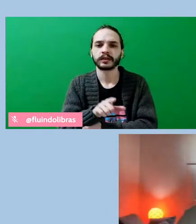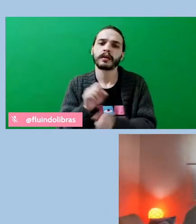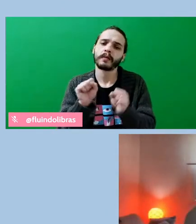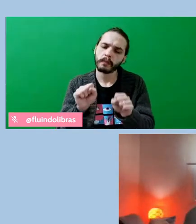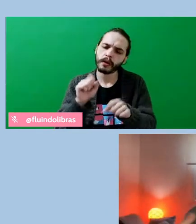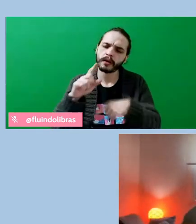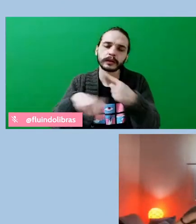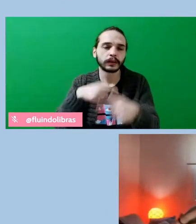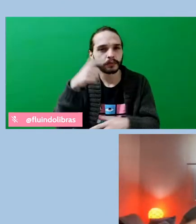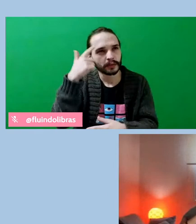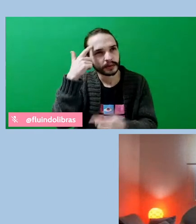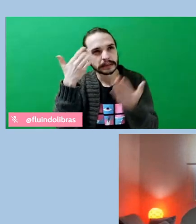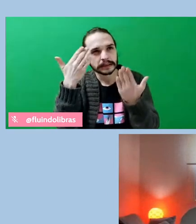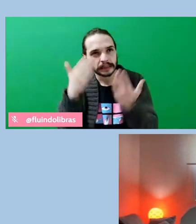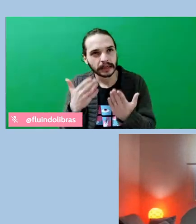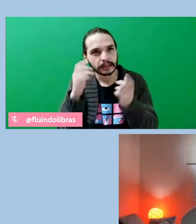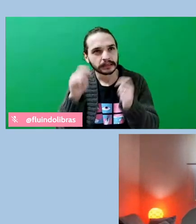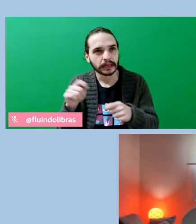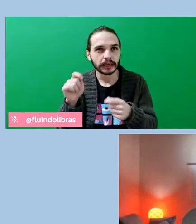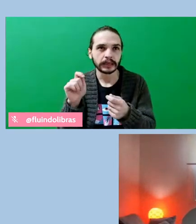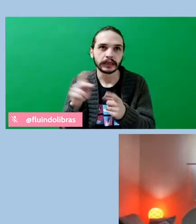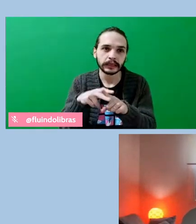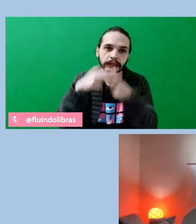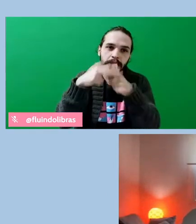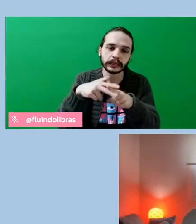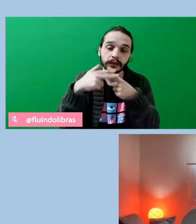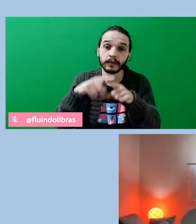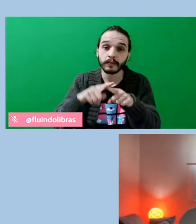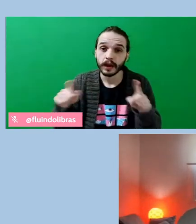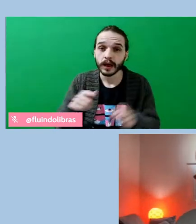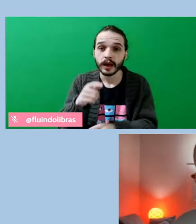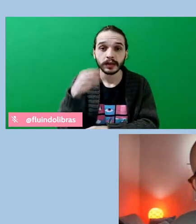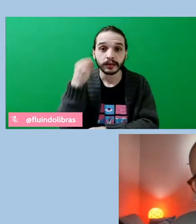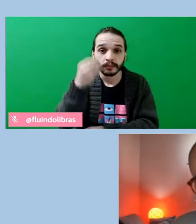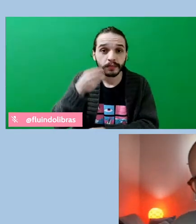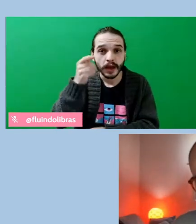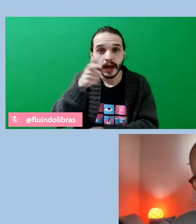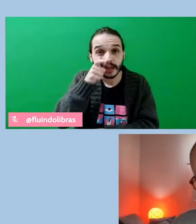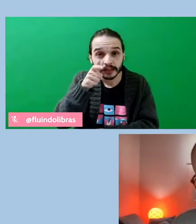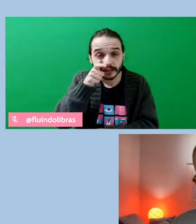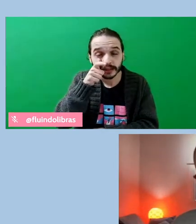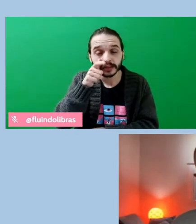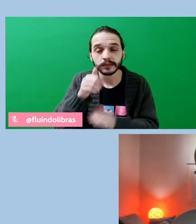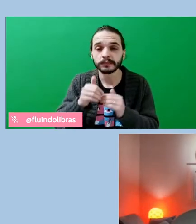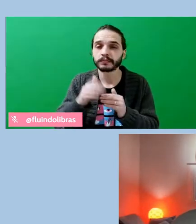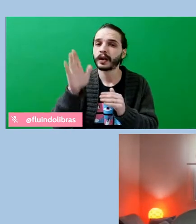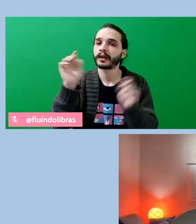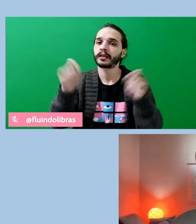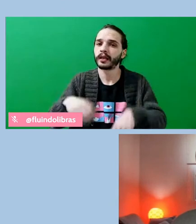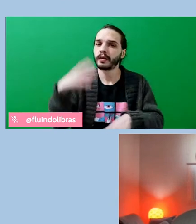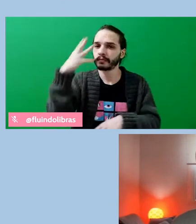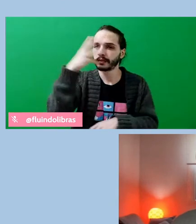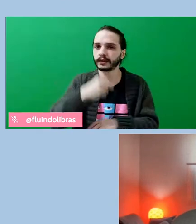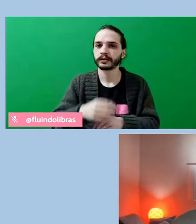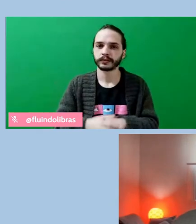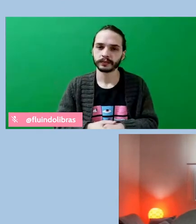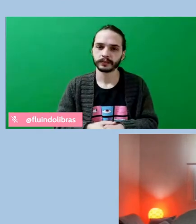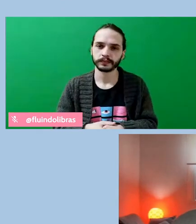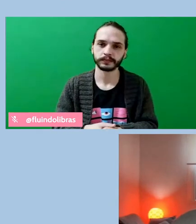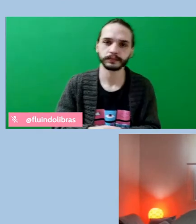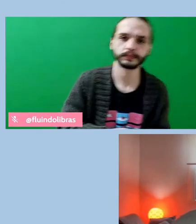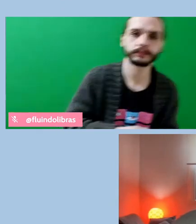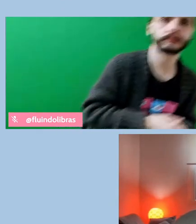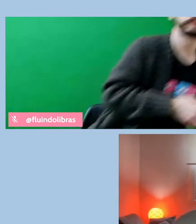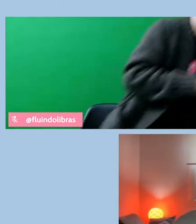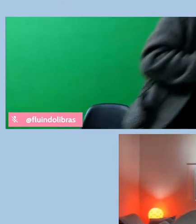análise, pensar e rever e tal, mas a experiência de vê-lo, quanto mais entregue você faz, mais bonito é, na minha opinião. com certeza. Então,